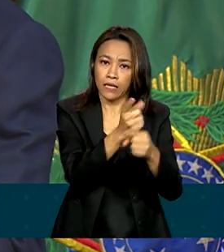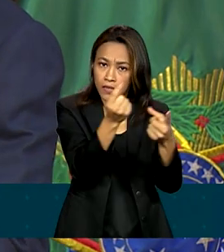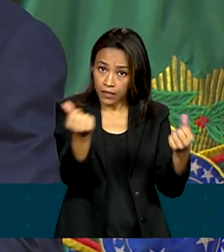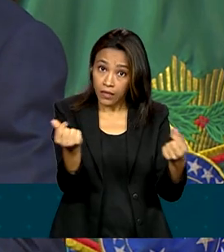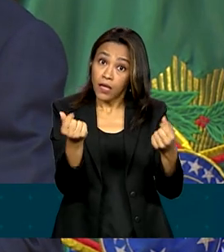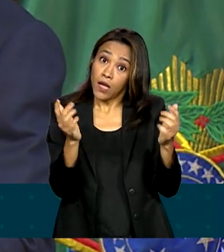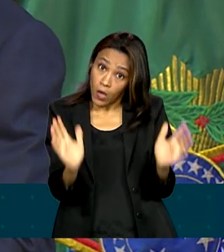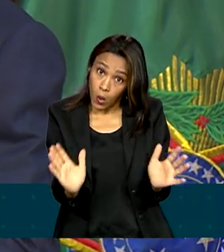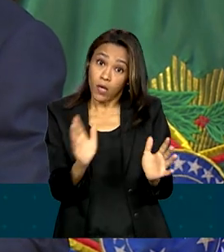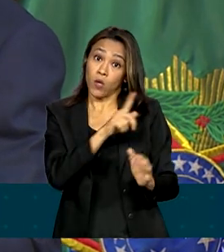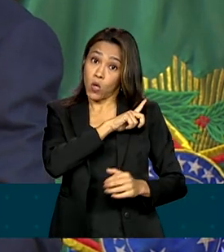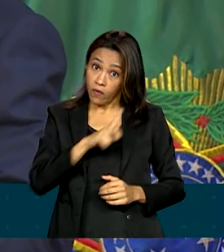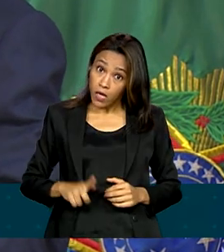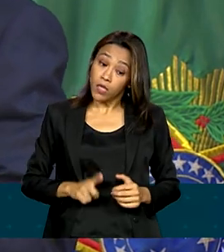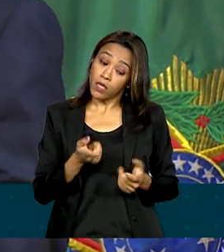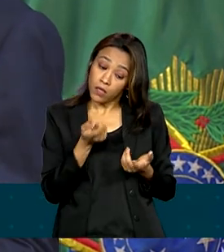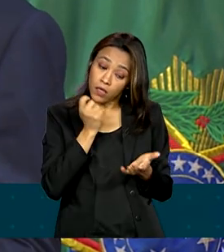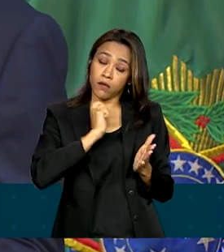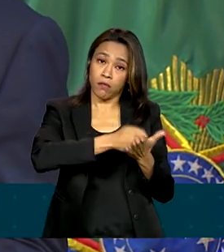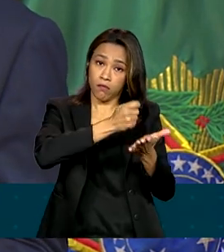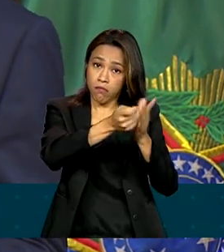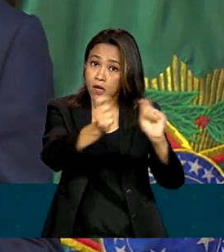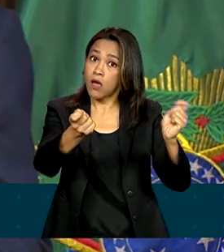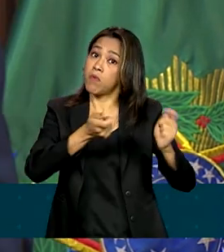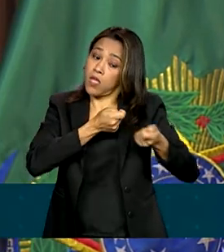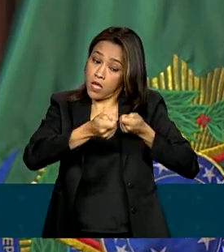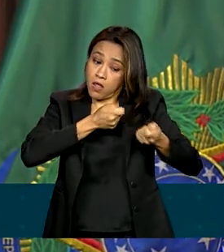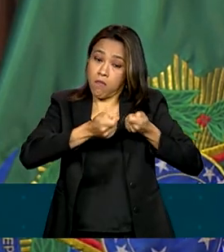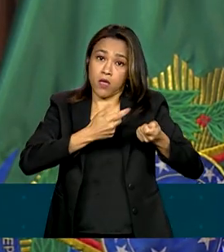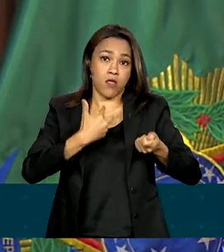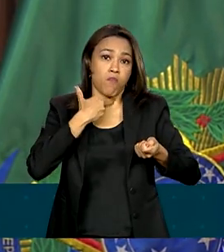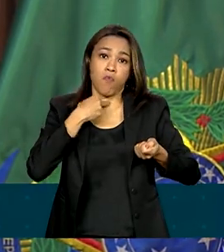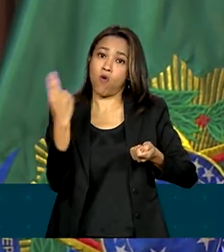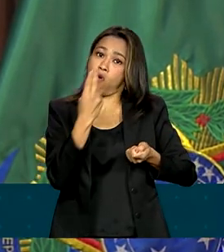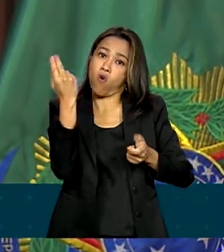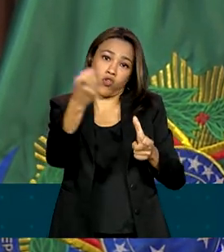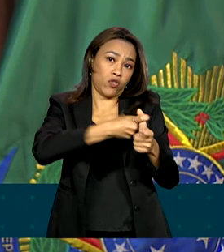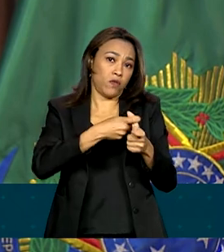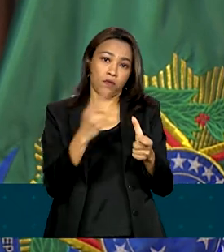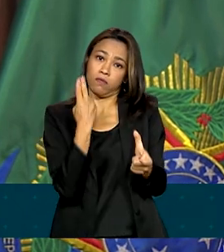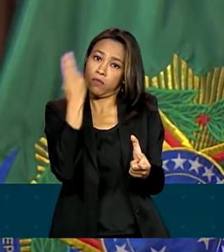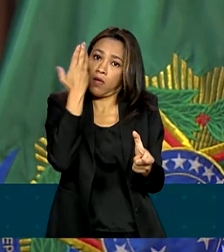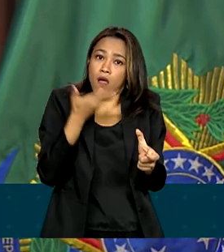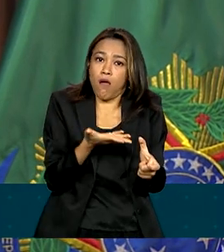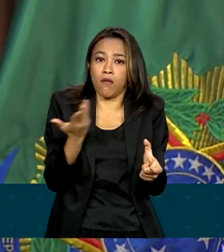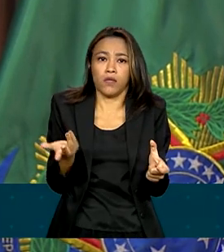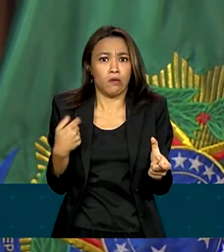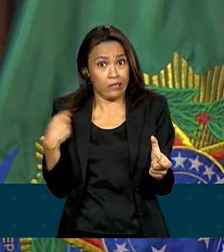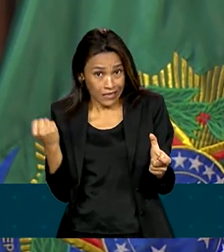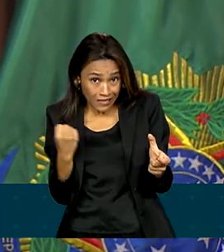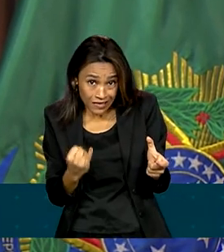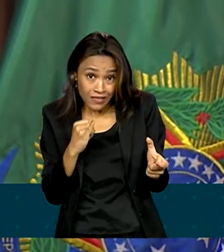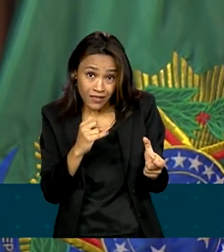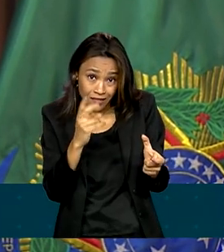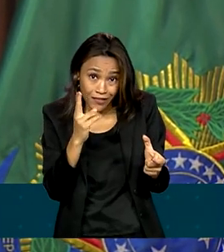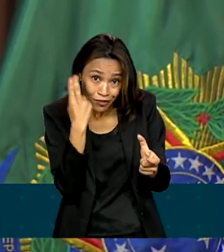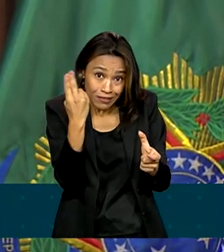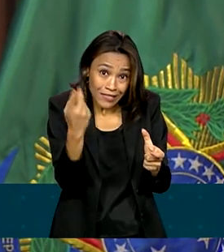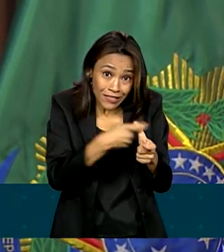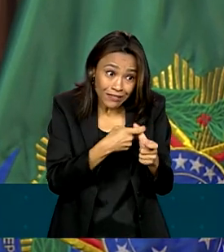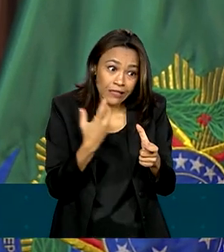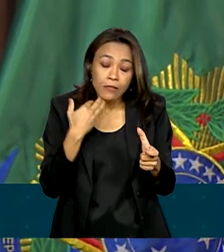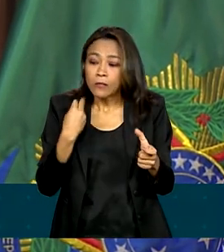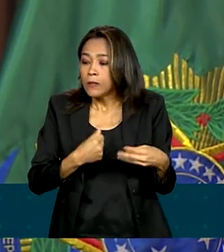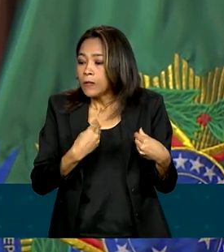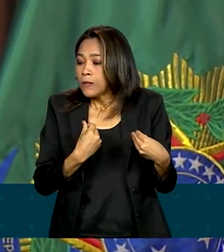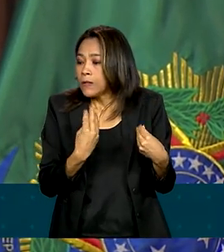as contas bem equilibradas, que possa fazer dívida. Obviamente que, se não puder fazer dívida, nós vamos ter que encontrar um jeito de como ajudar a